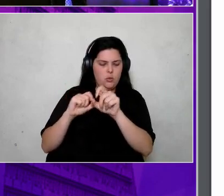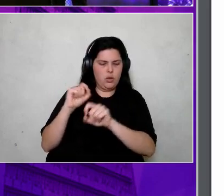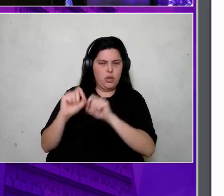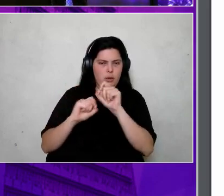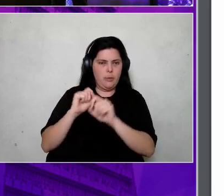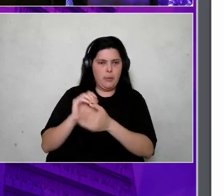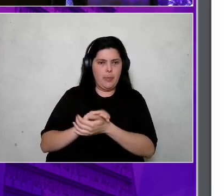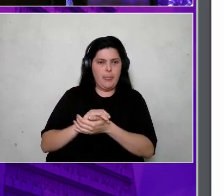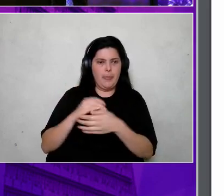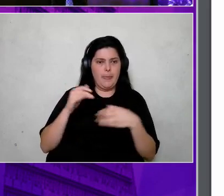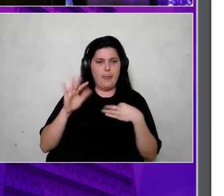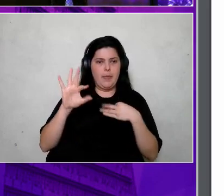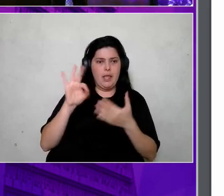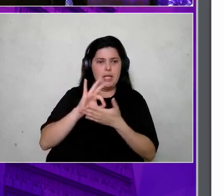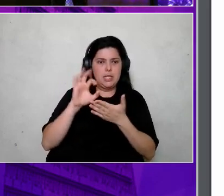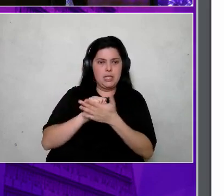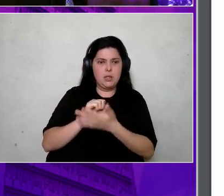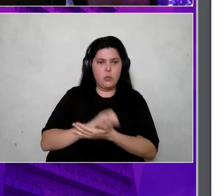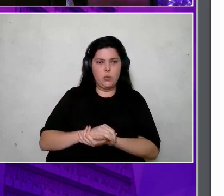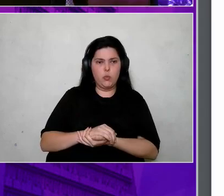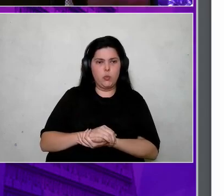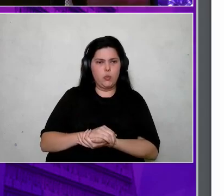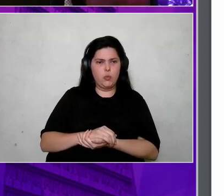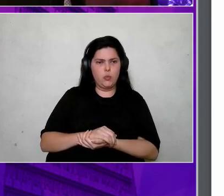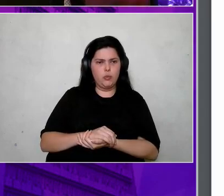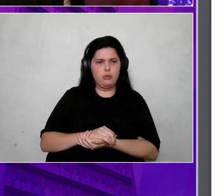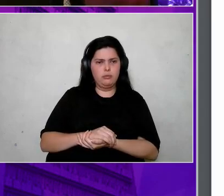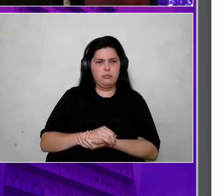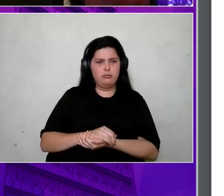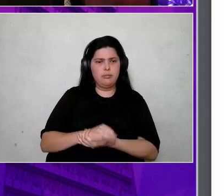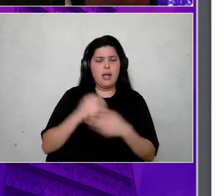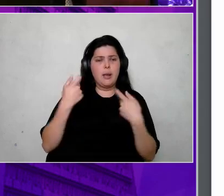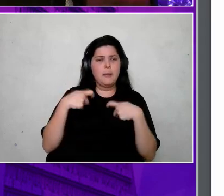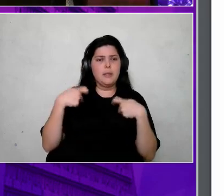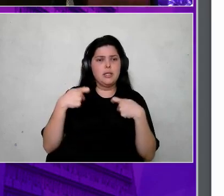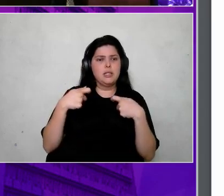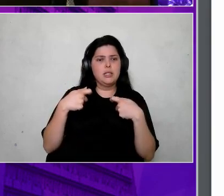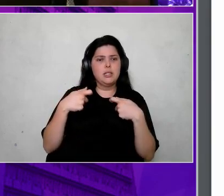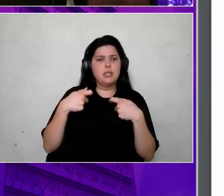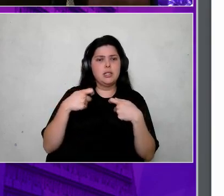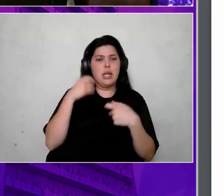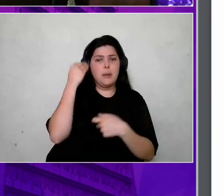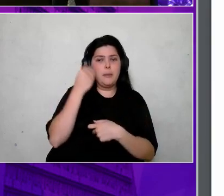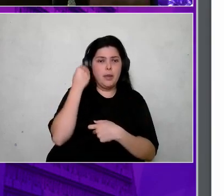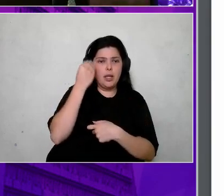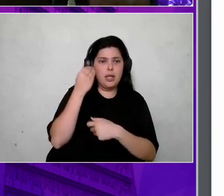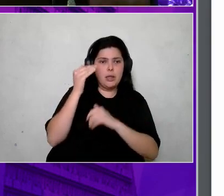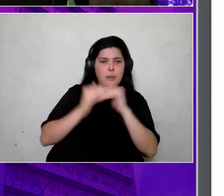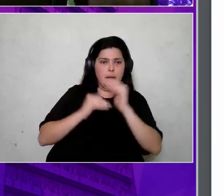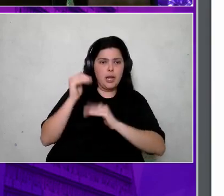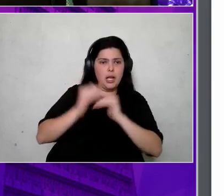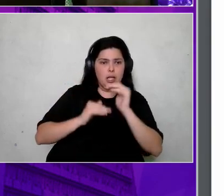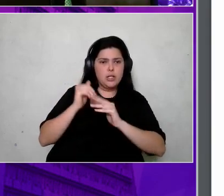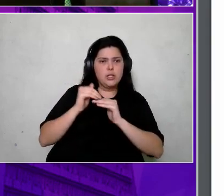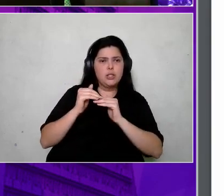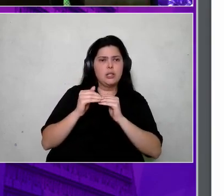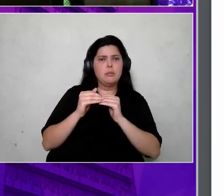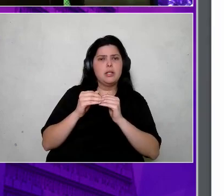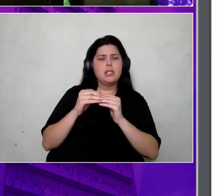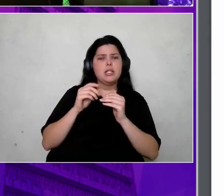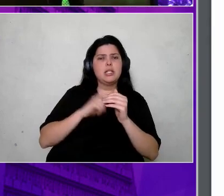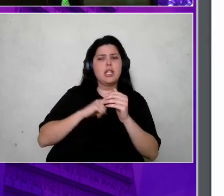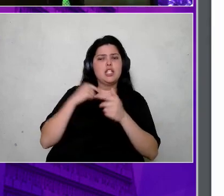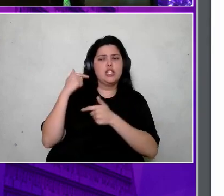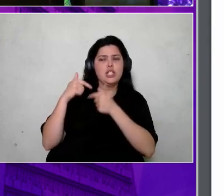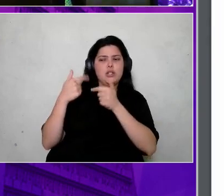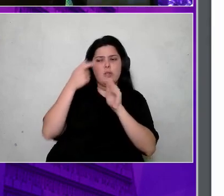candidatura dele. Só que ele precisa sumarizar toda a experiência dele. E se ele tiver uma Generative AI que vai ler